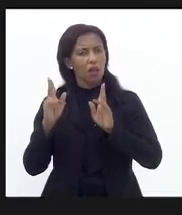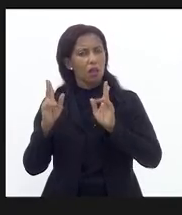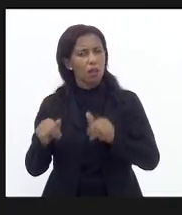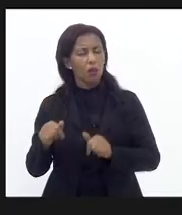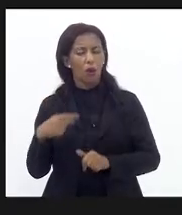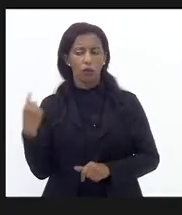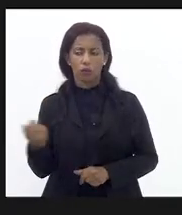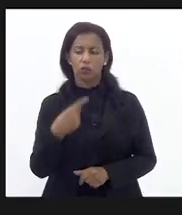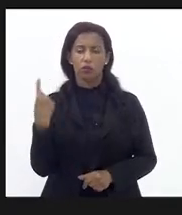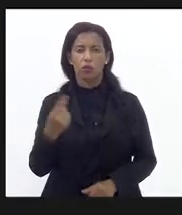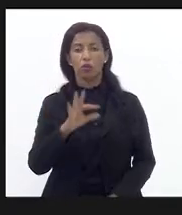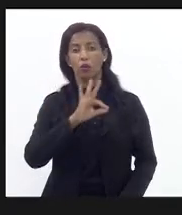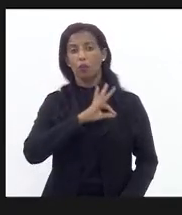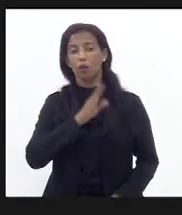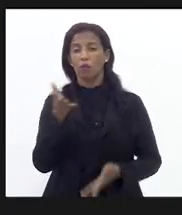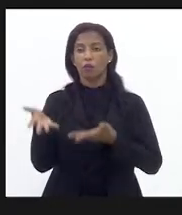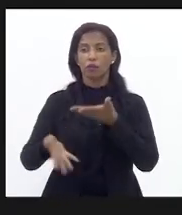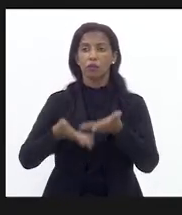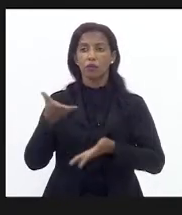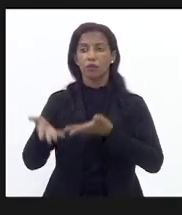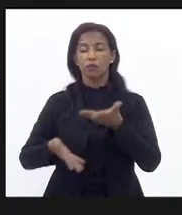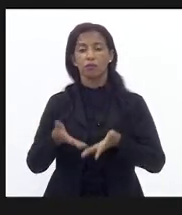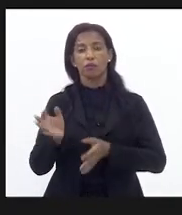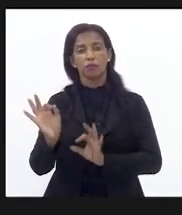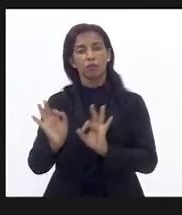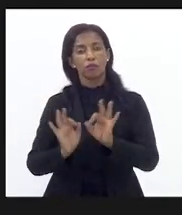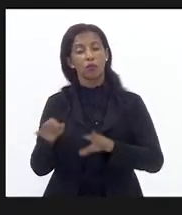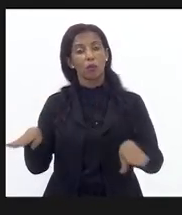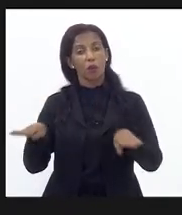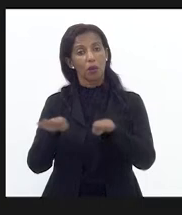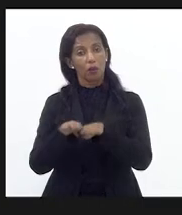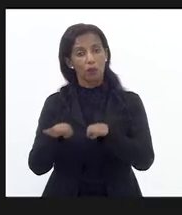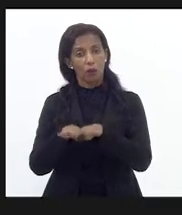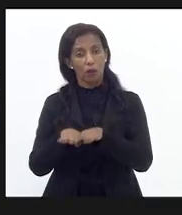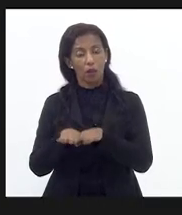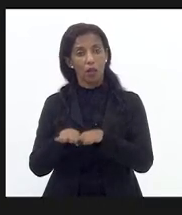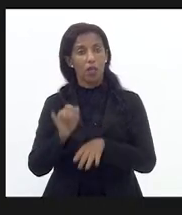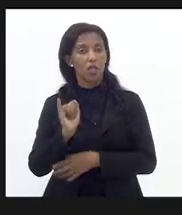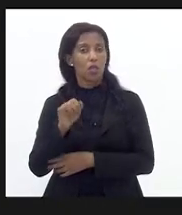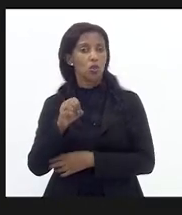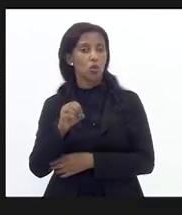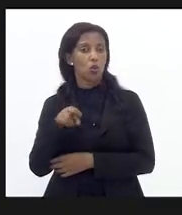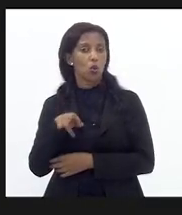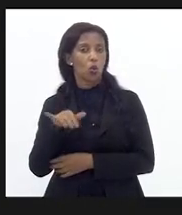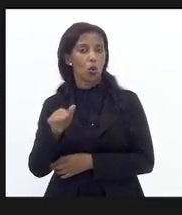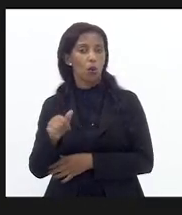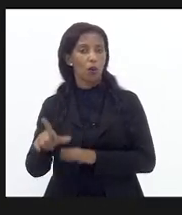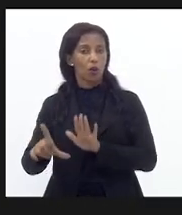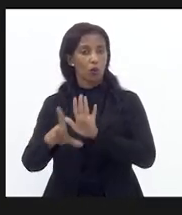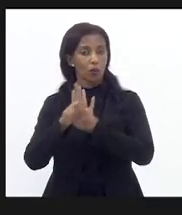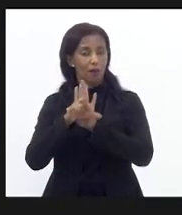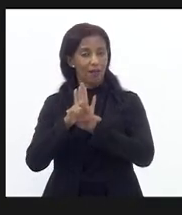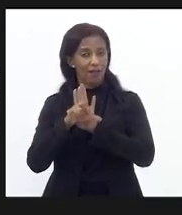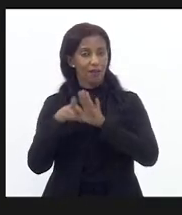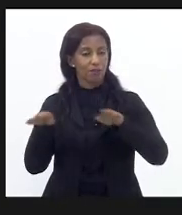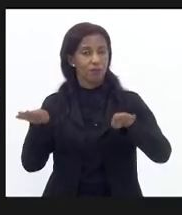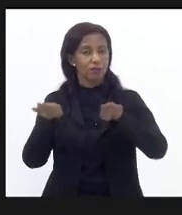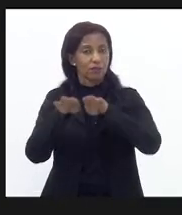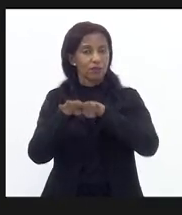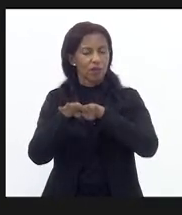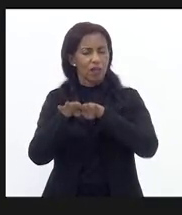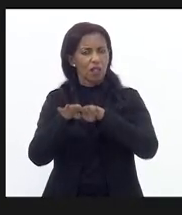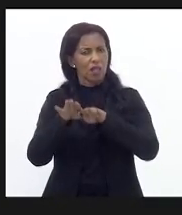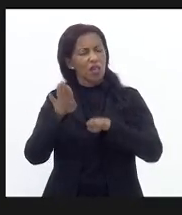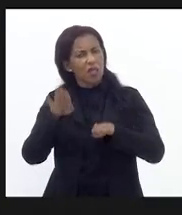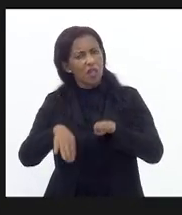somos policiais força militar e de forma igualitária isonômica numa Leia passada isso